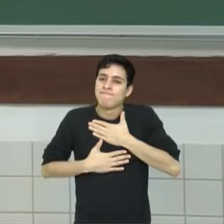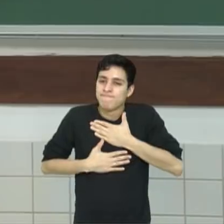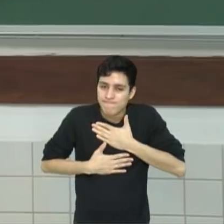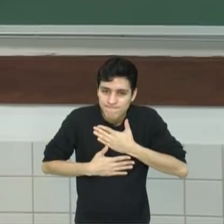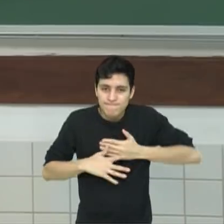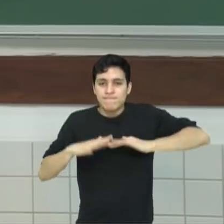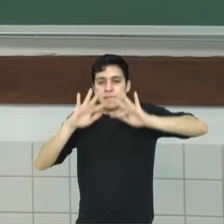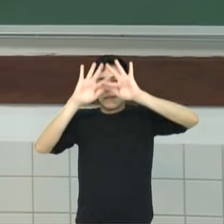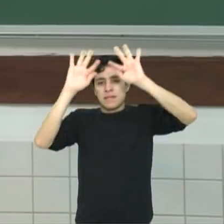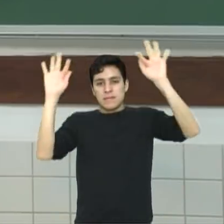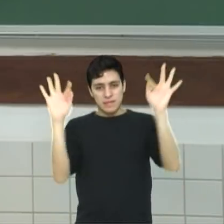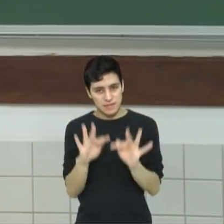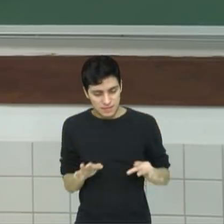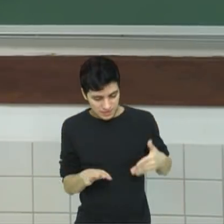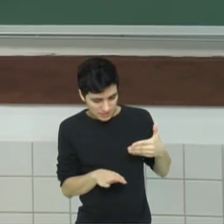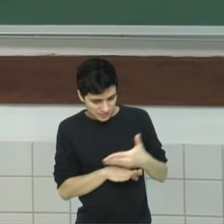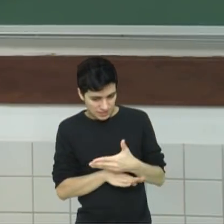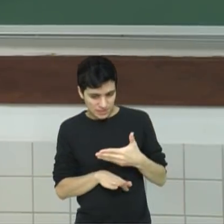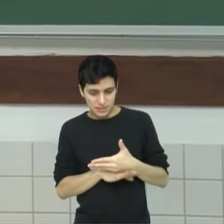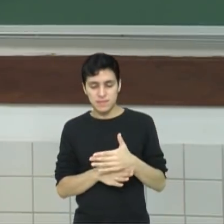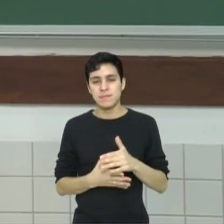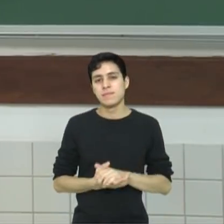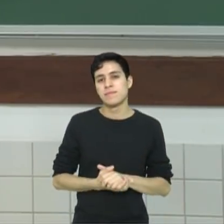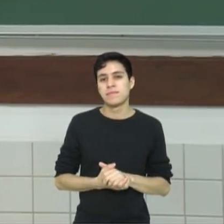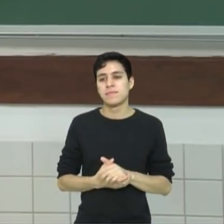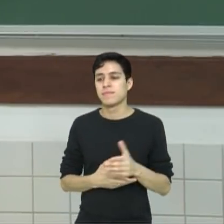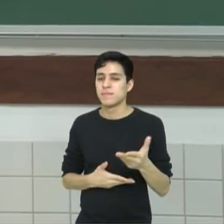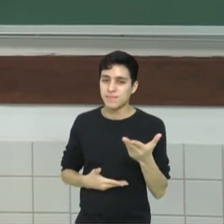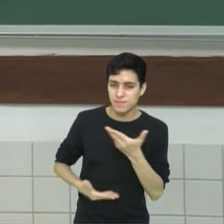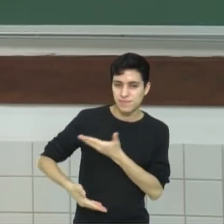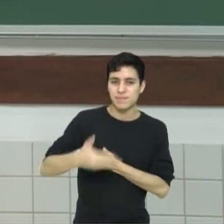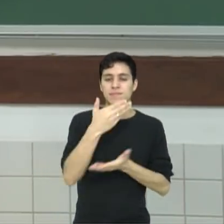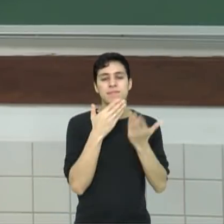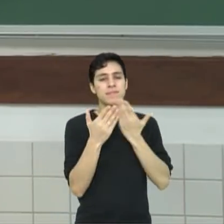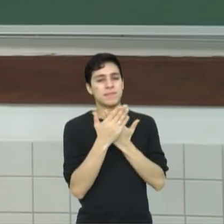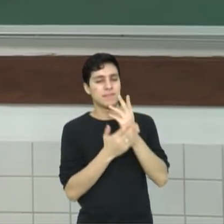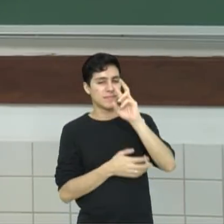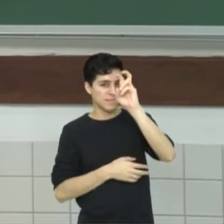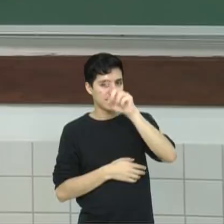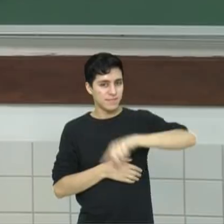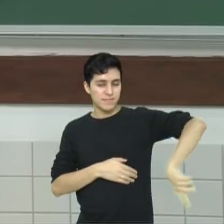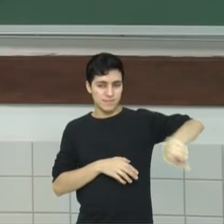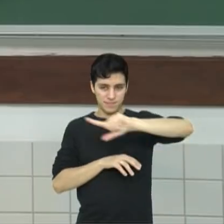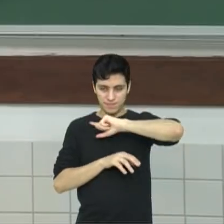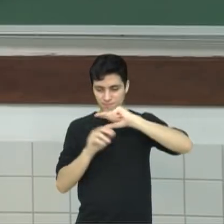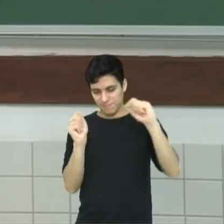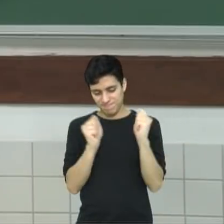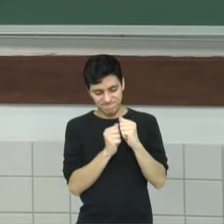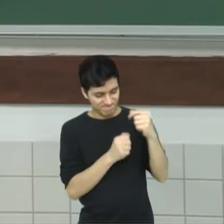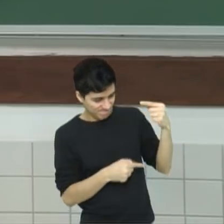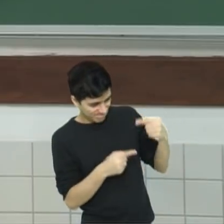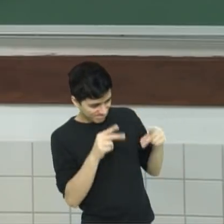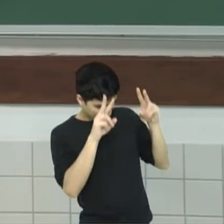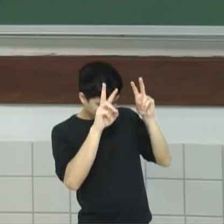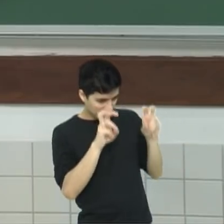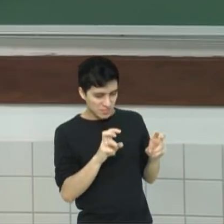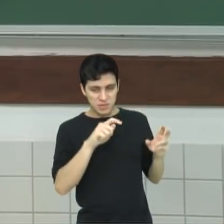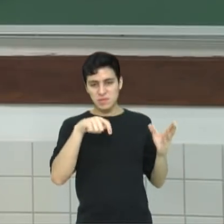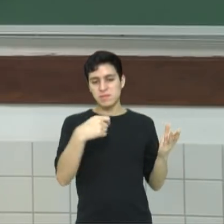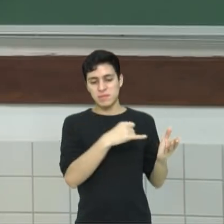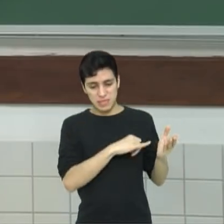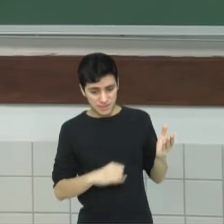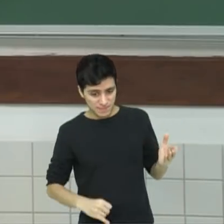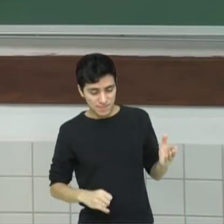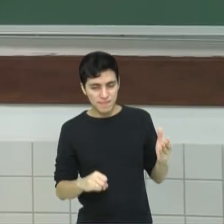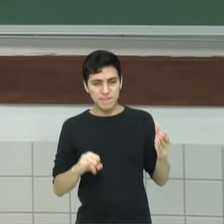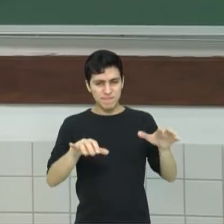ter participado dessas 5 aulas junto com vocês, esse momento, para a gente discutir um pouco esse tema sobre imperialismo.